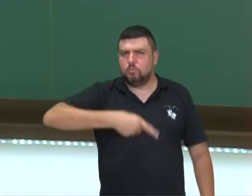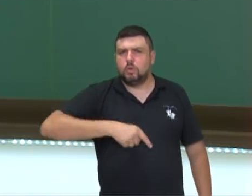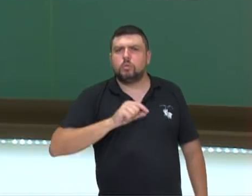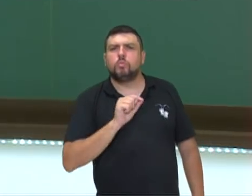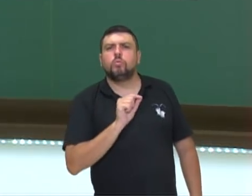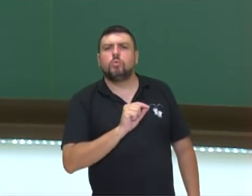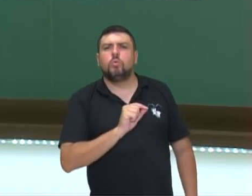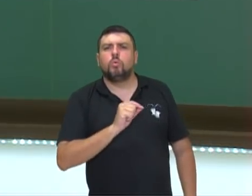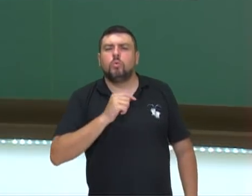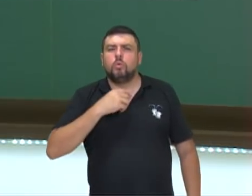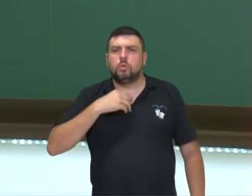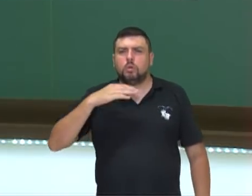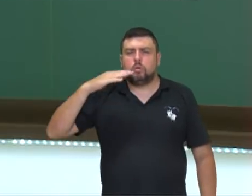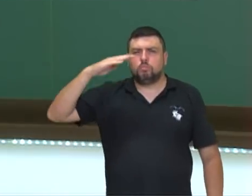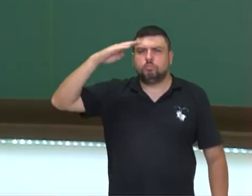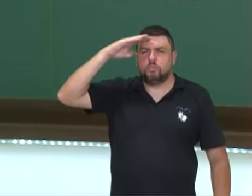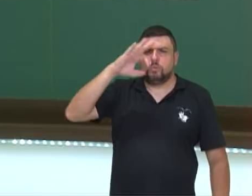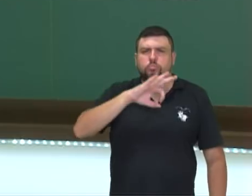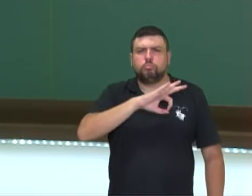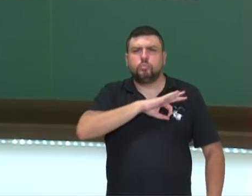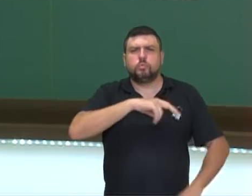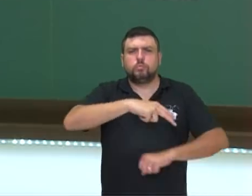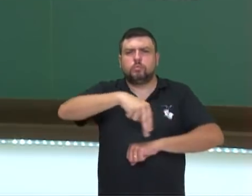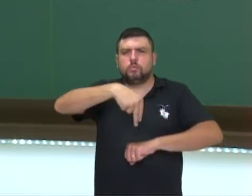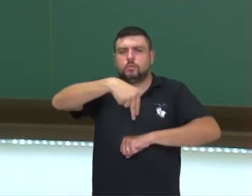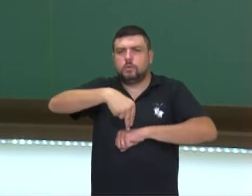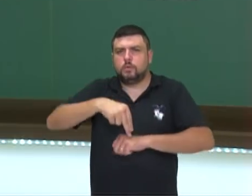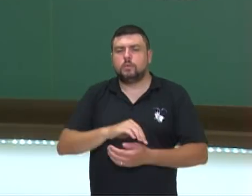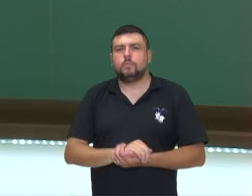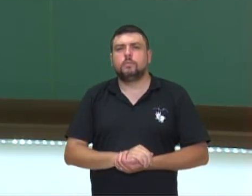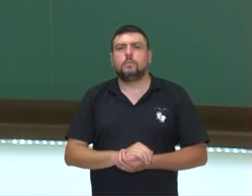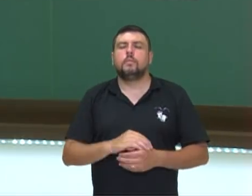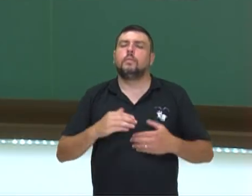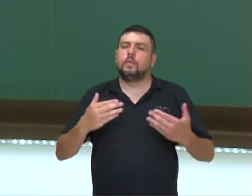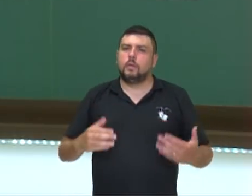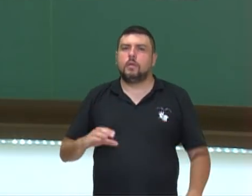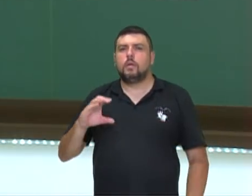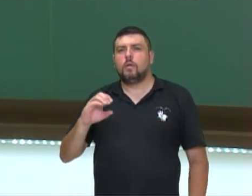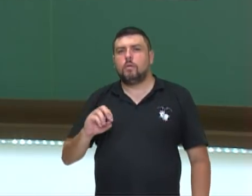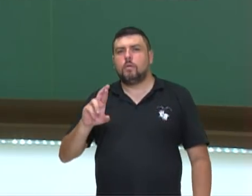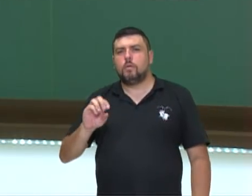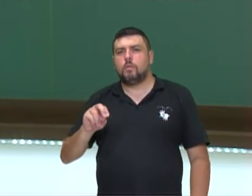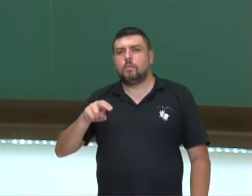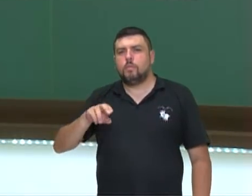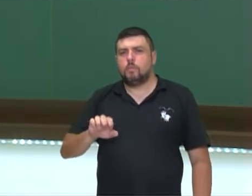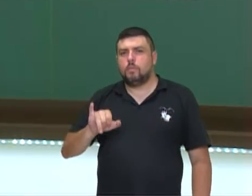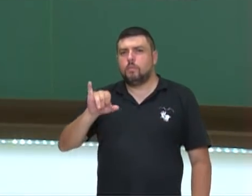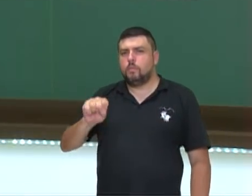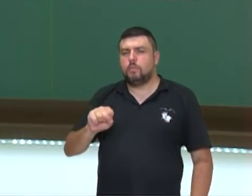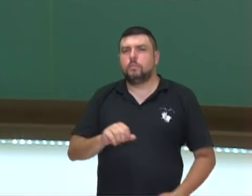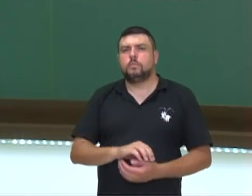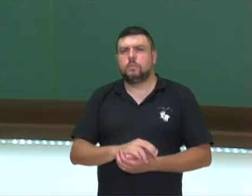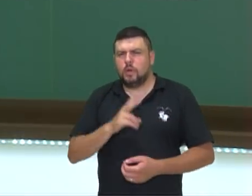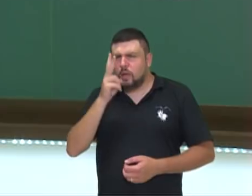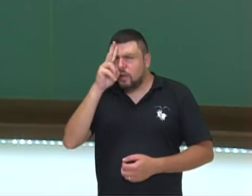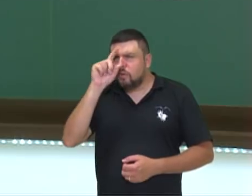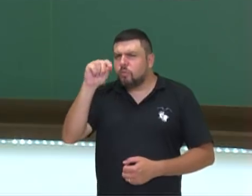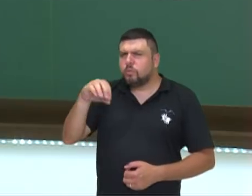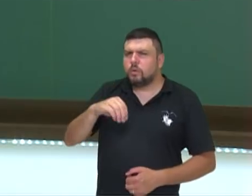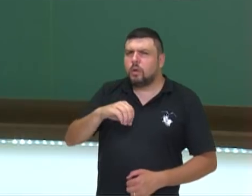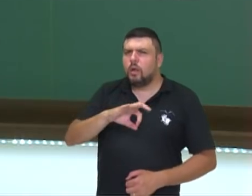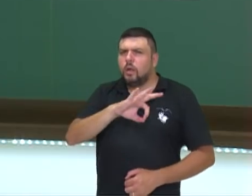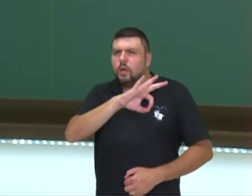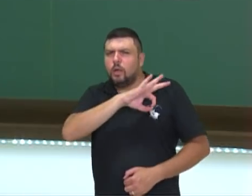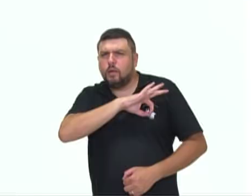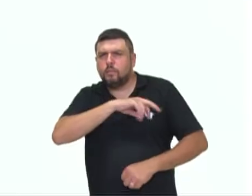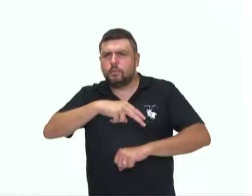Guarda Nacional. Por isso, então, o apelido geral é de coronéis. Lembra o que é a Guarda Nacional? Até coloquei uma